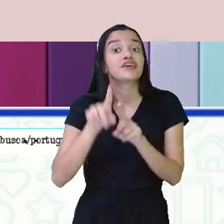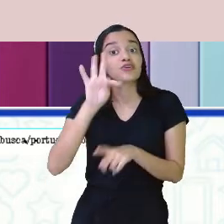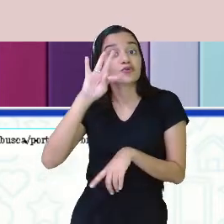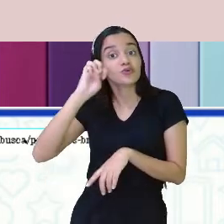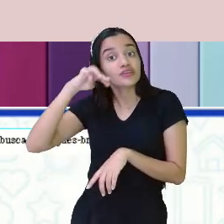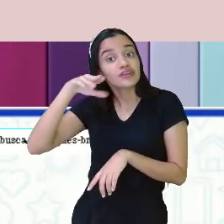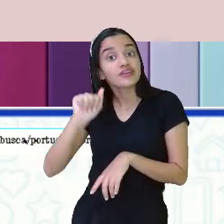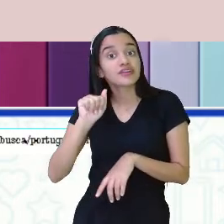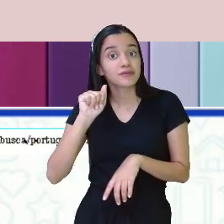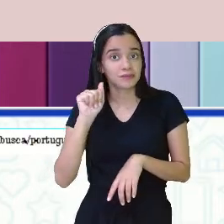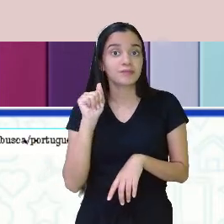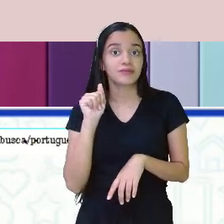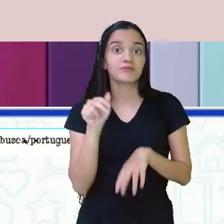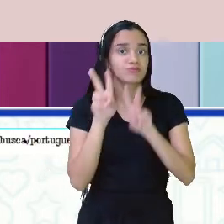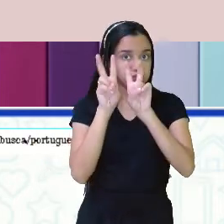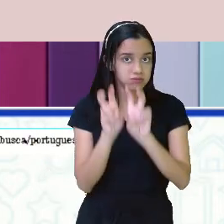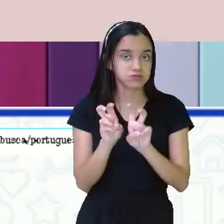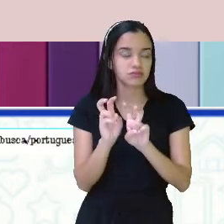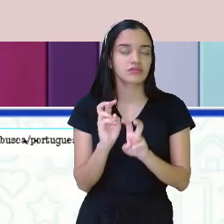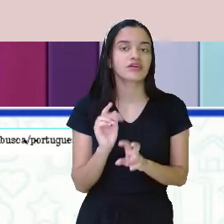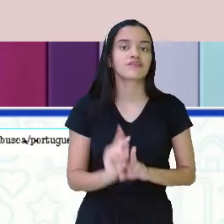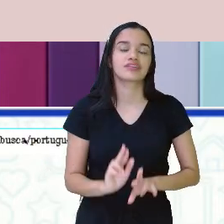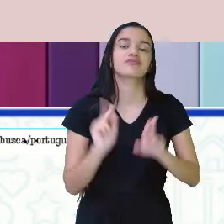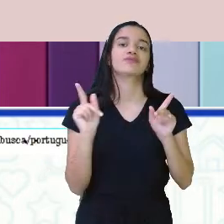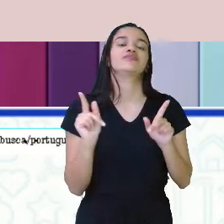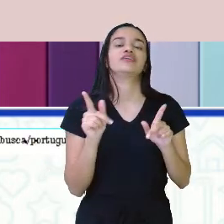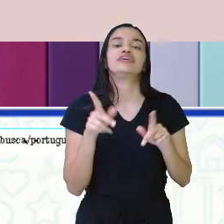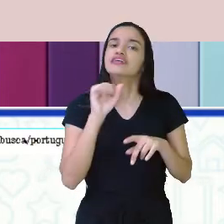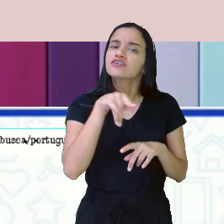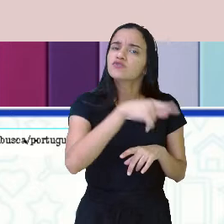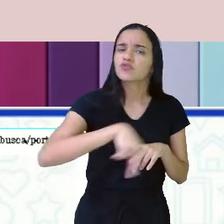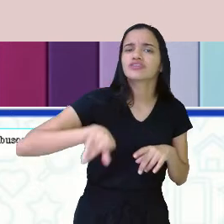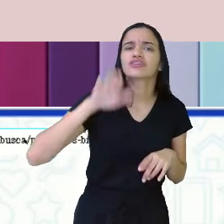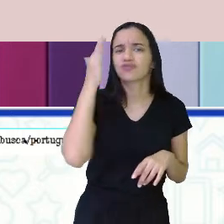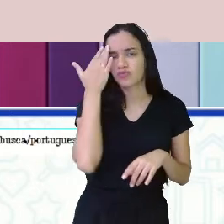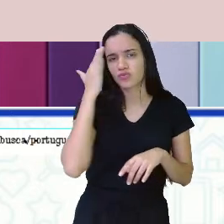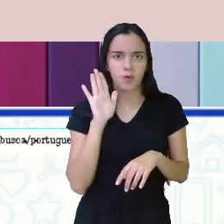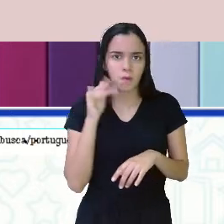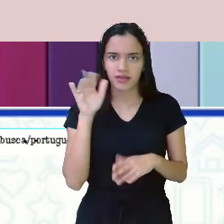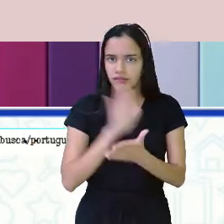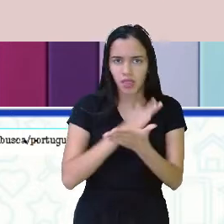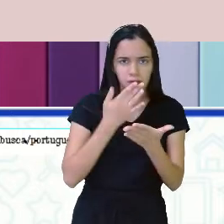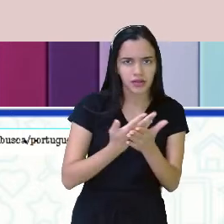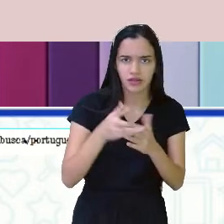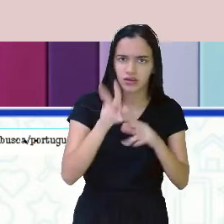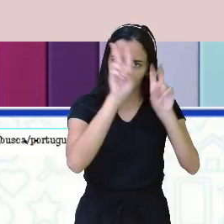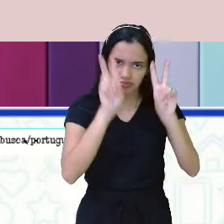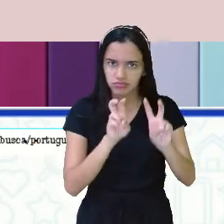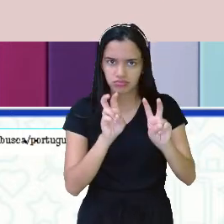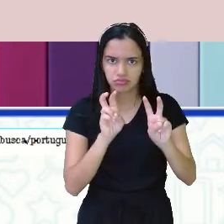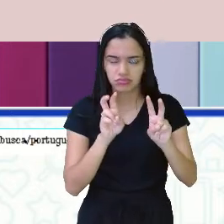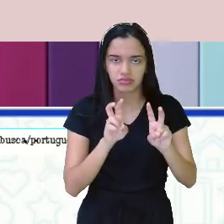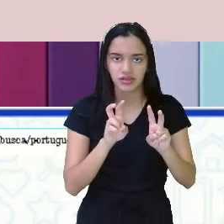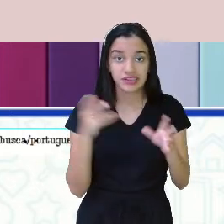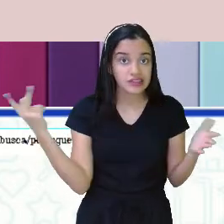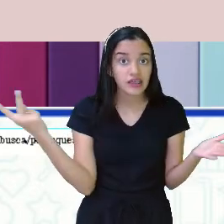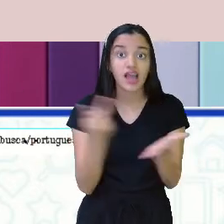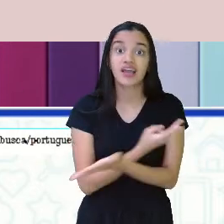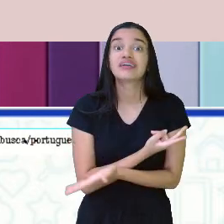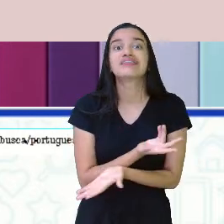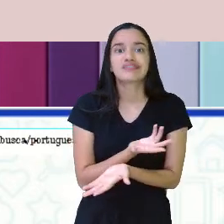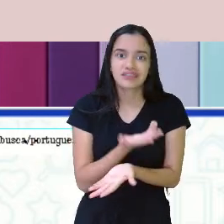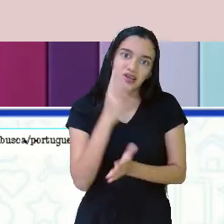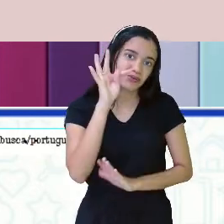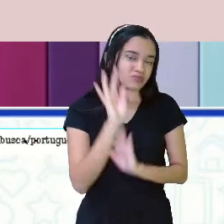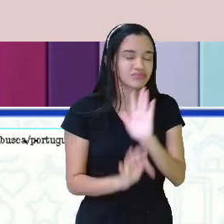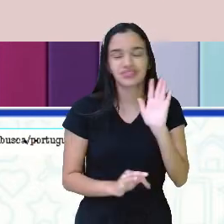é isso que vai ser o diferencial. Se vocês não souberem ou se vocês interpretarem um tema de maneira equivocada, o texto de vocês